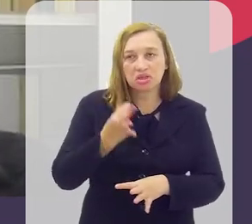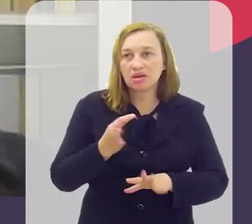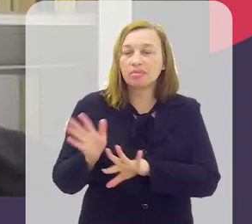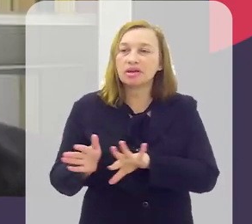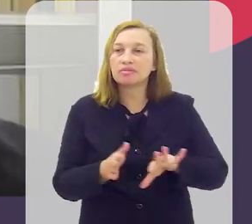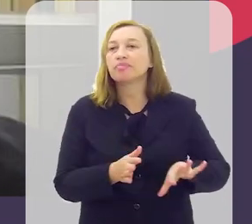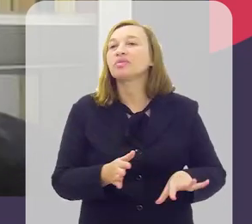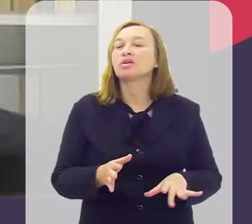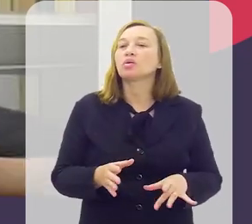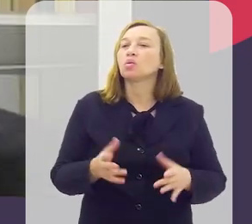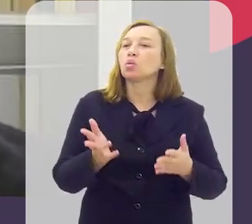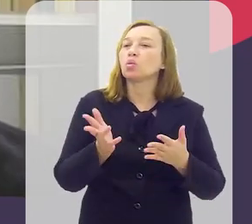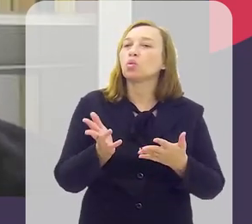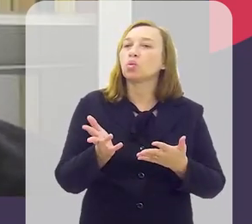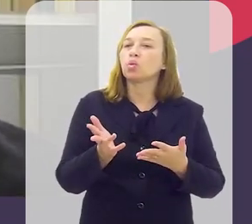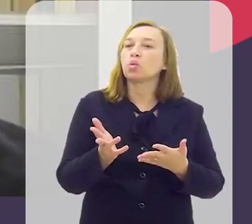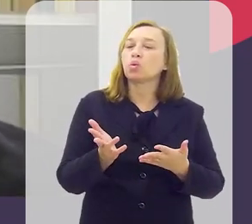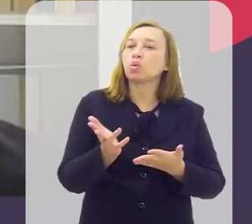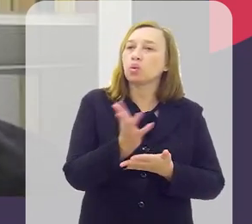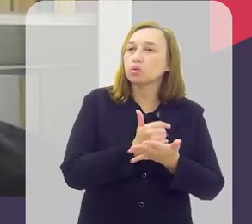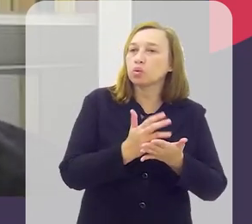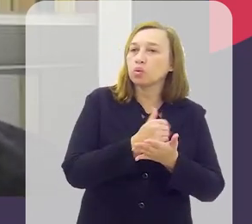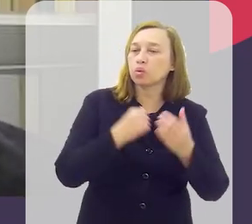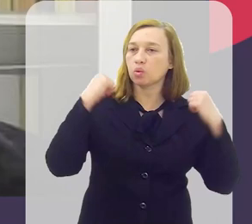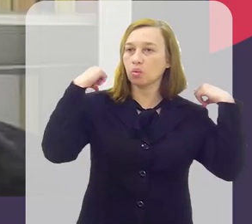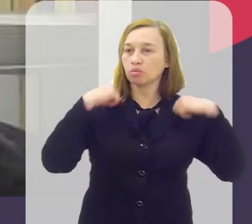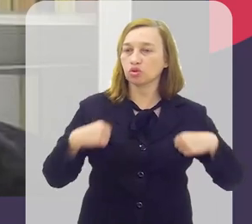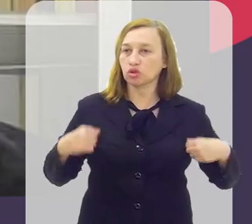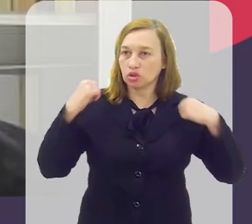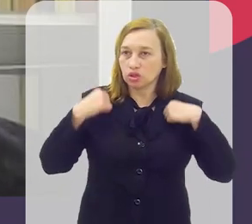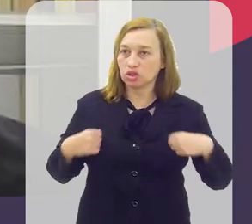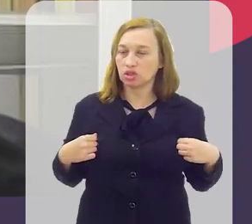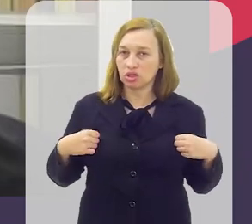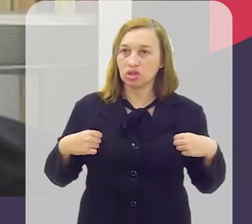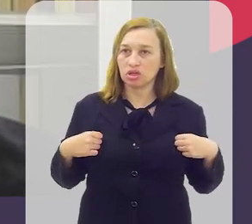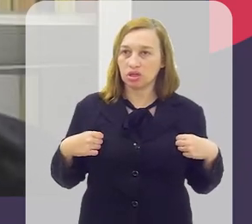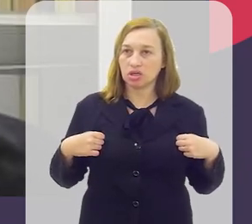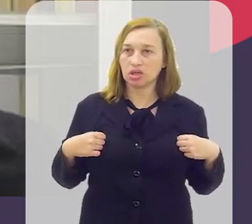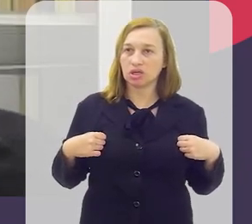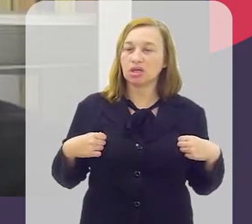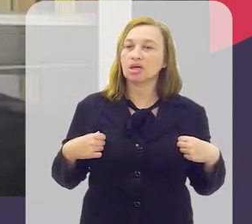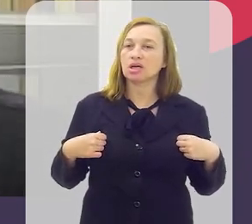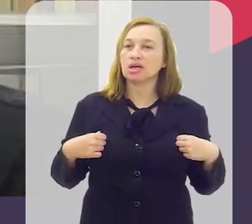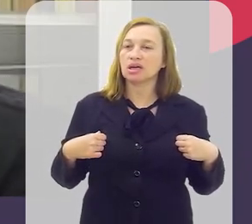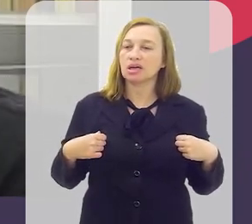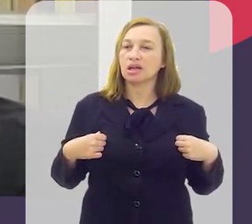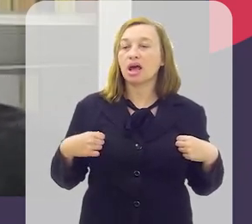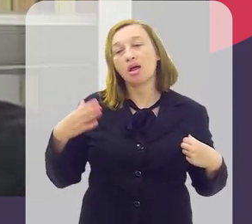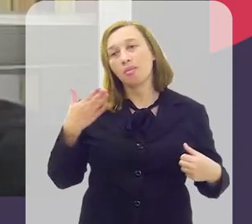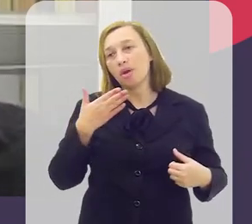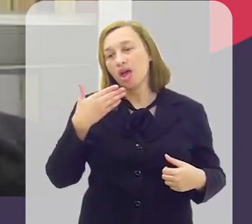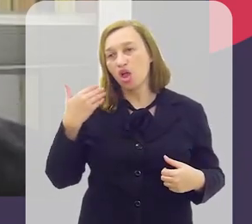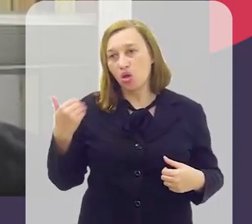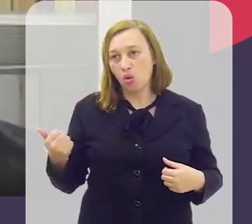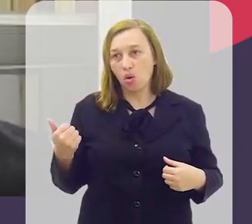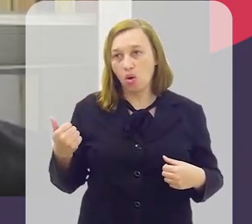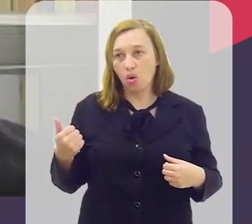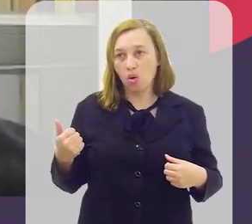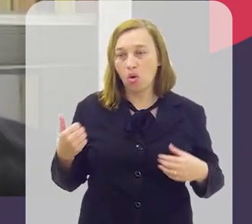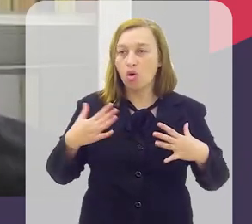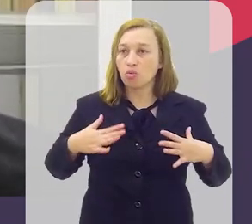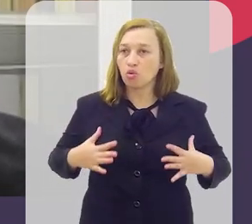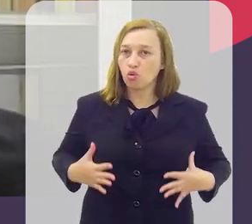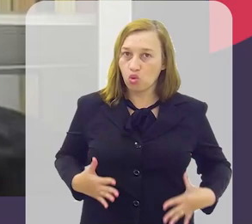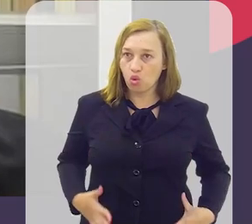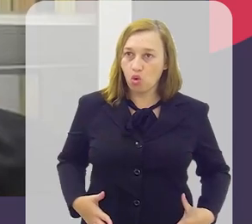eu creio que sim. Que o desenho da mochila para carregar, ele era talvez anatomicamente mais confortável para um